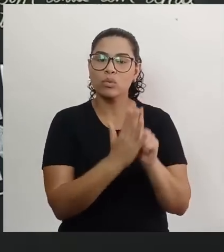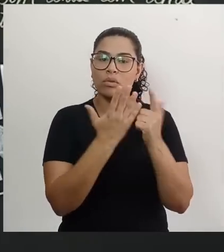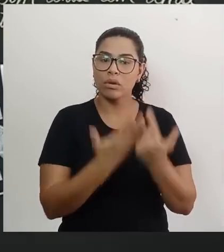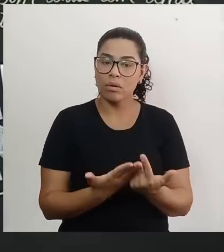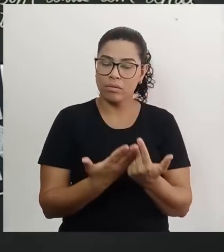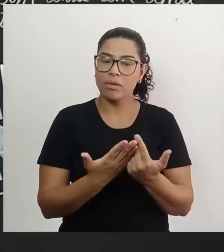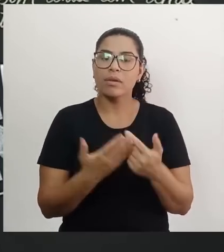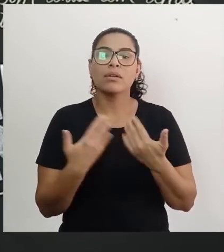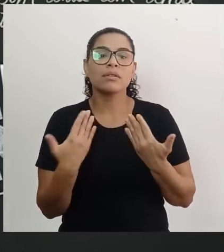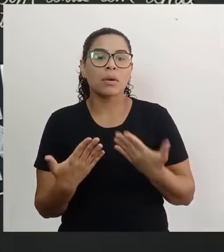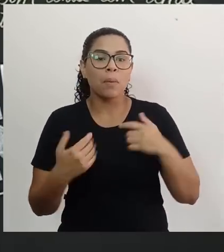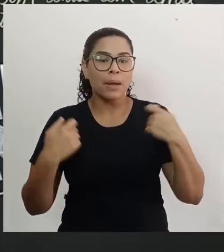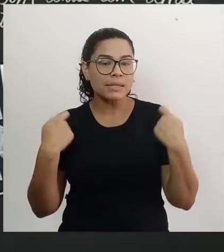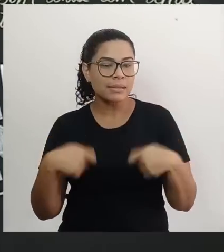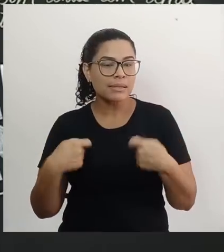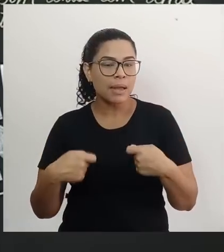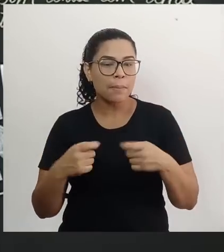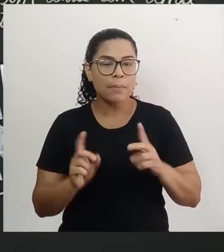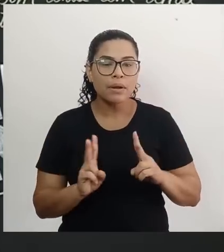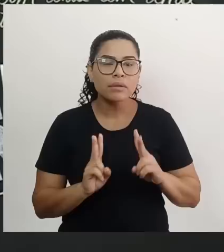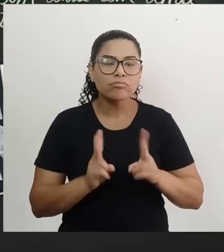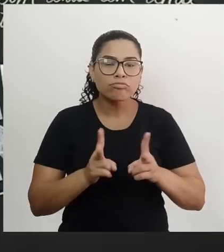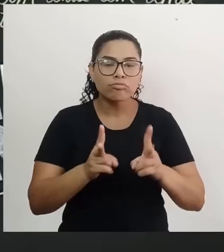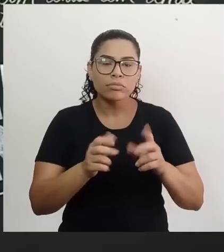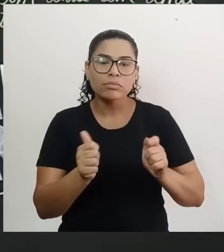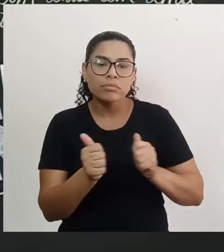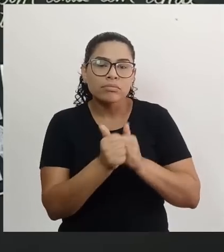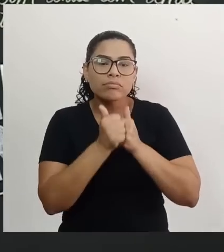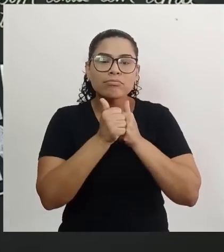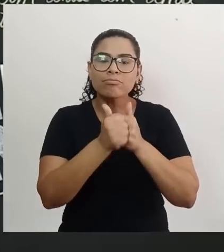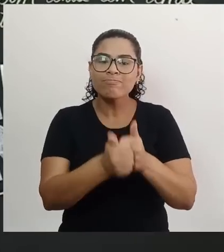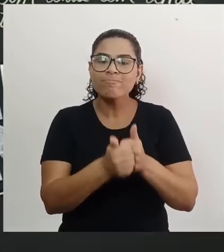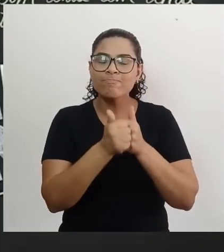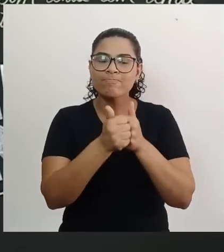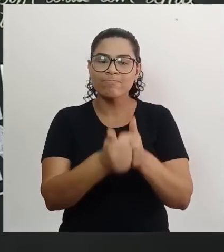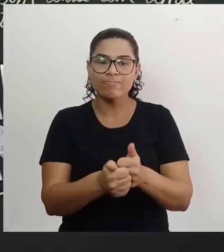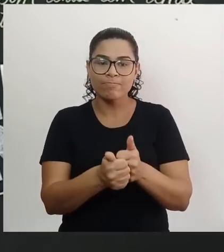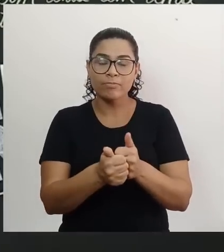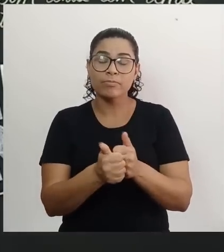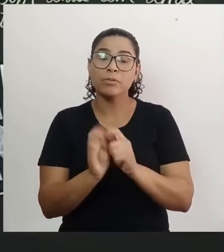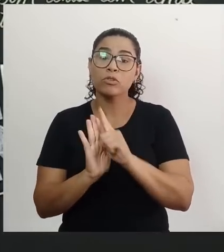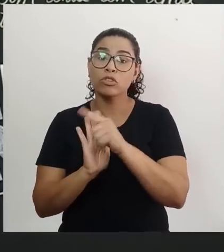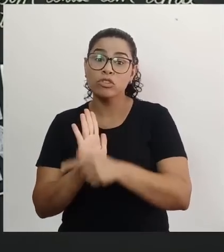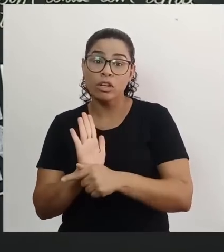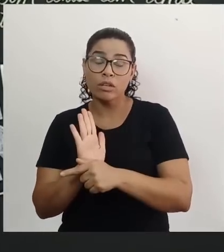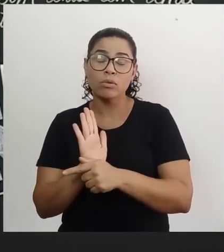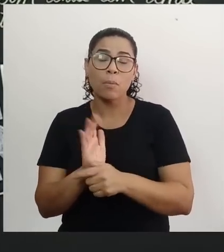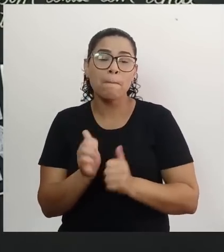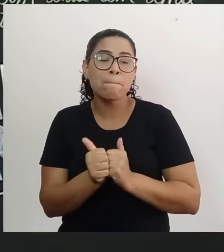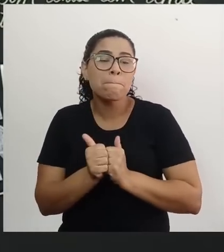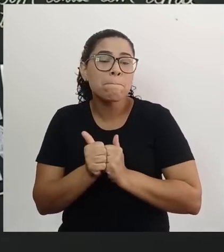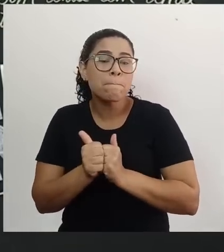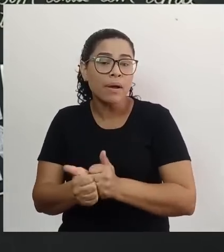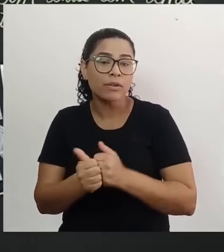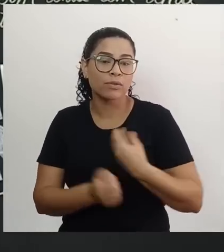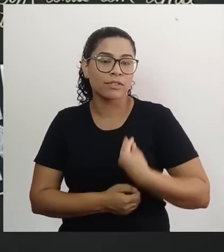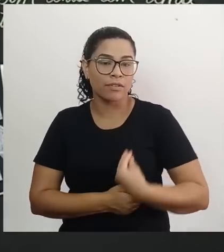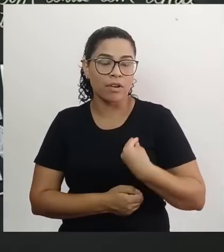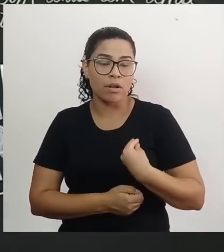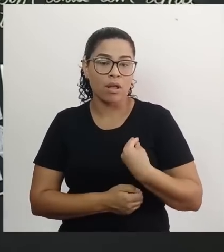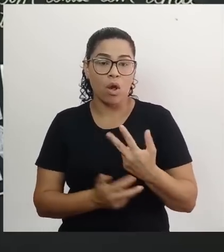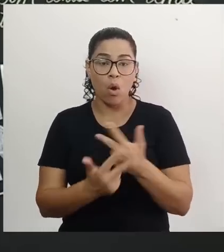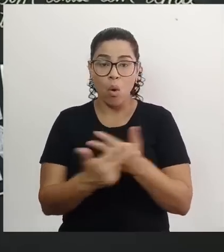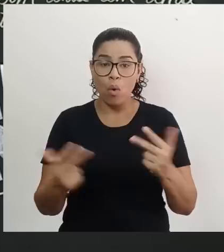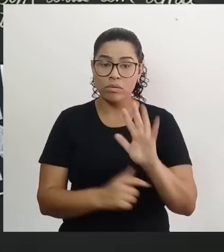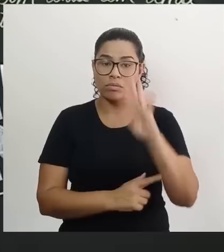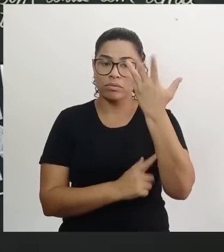Tem essa propriedade de aproximação com o cotidiano que torna o editorial um gênero muito próximo da nossa vida, um gênero muito próximo dos fatos